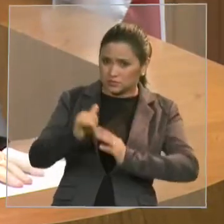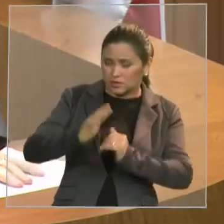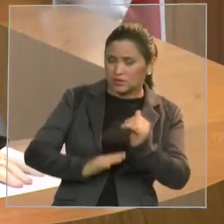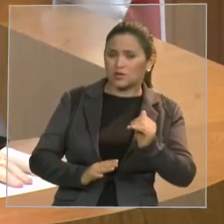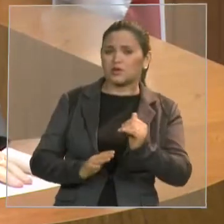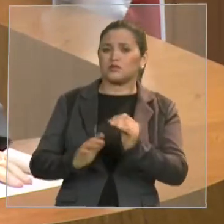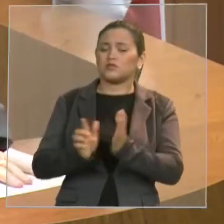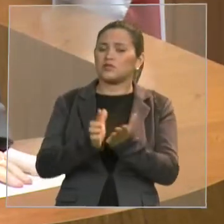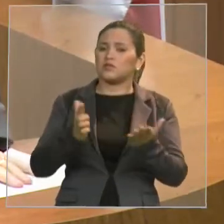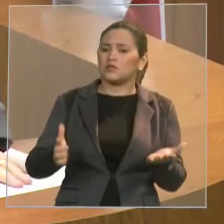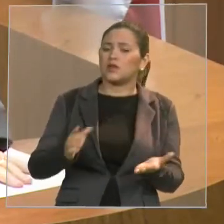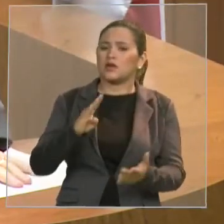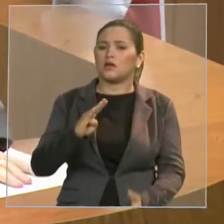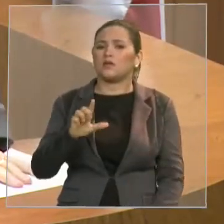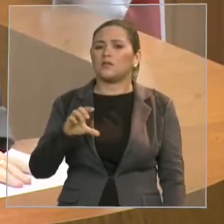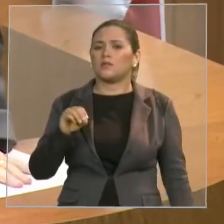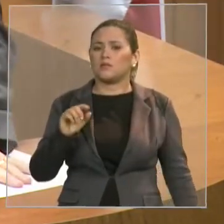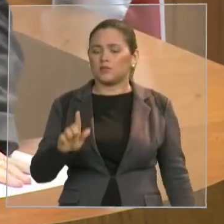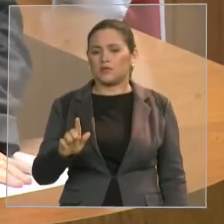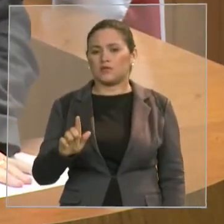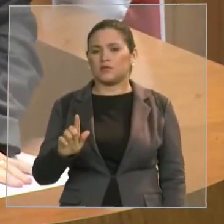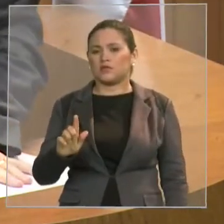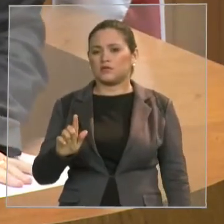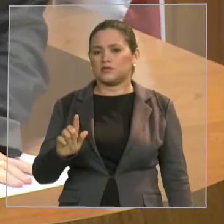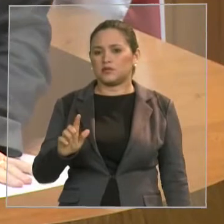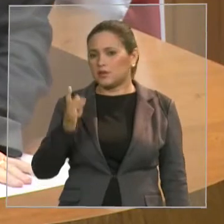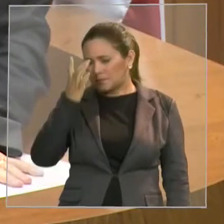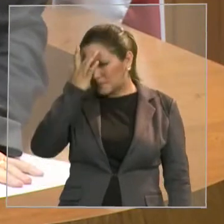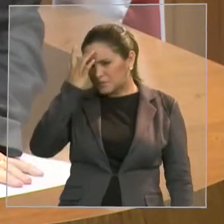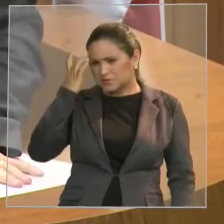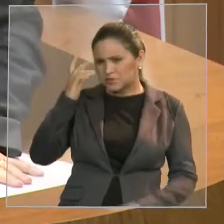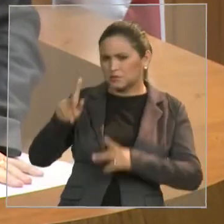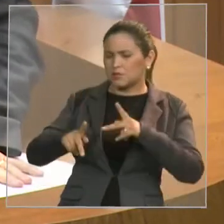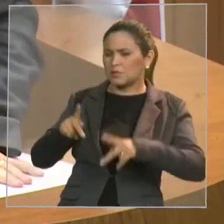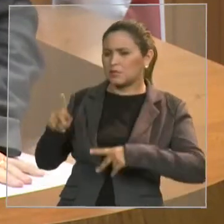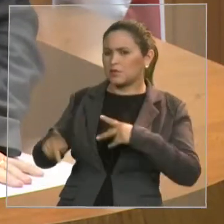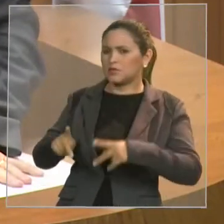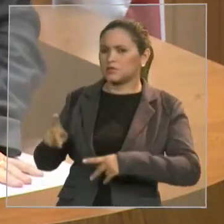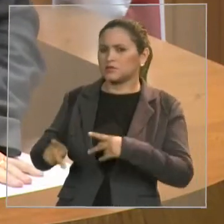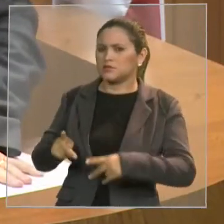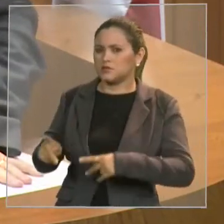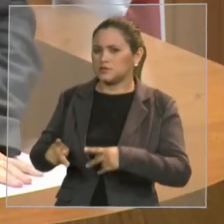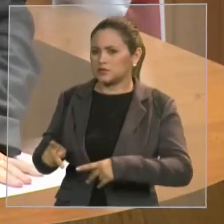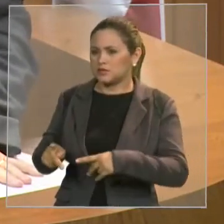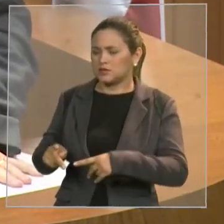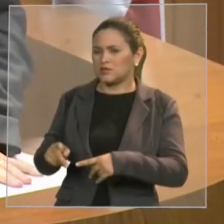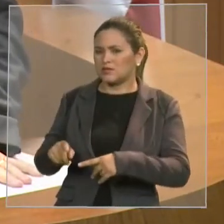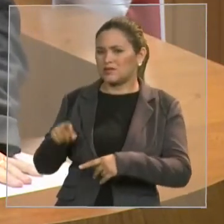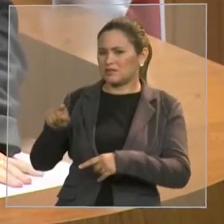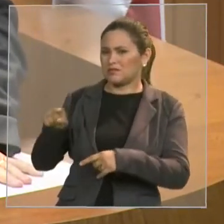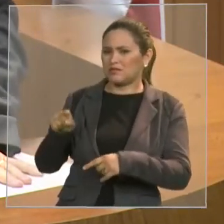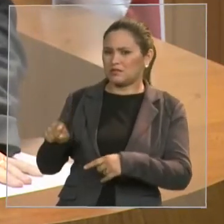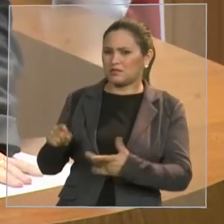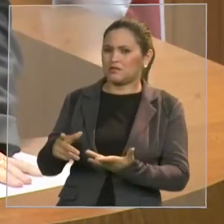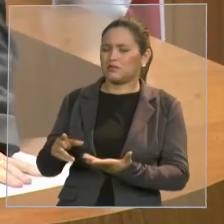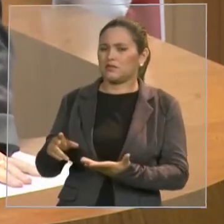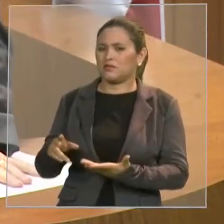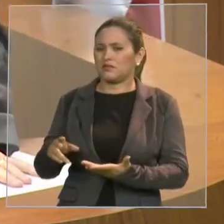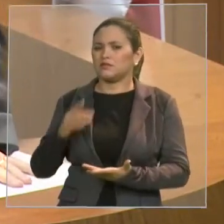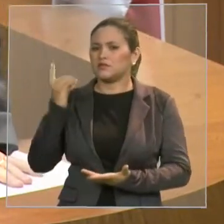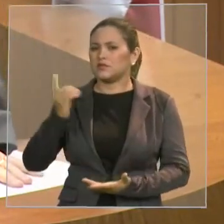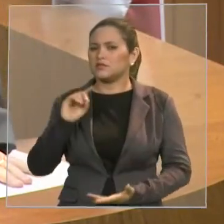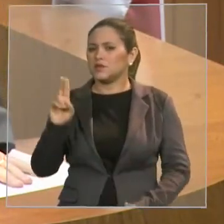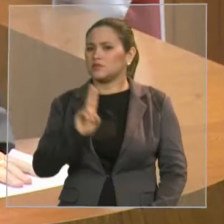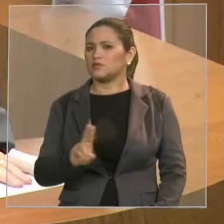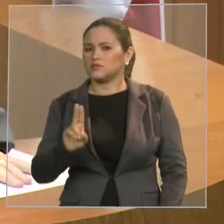é as pessoas da imprensa. Não é para ser utilizado para fazer teatro e palanque aqui para o deputado, para qualquer